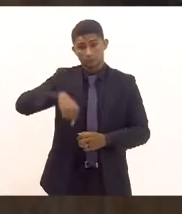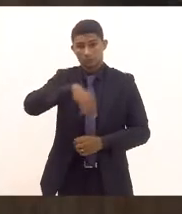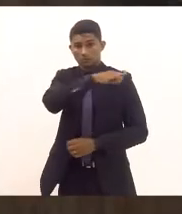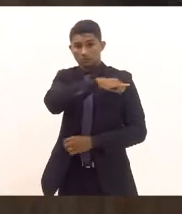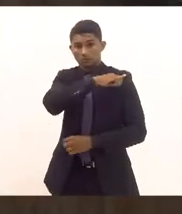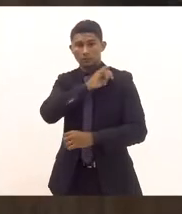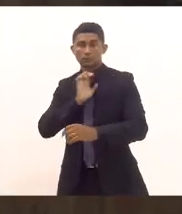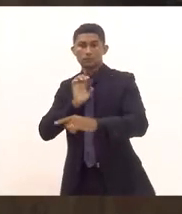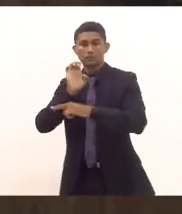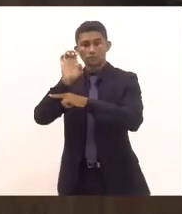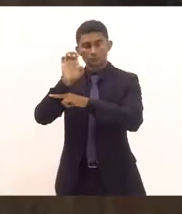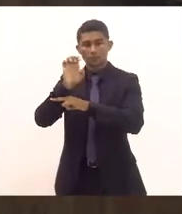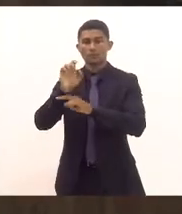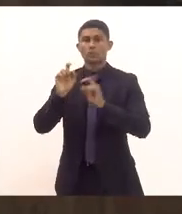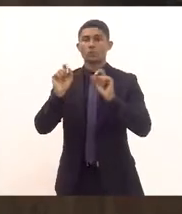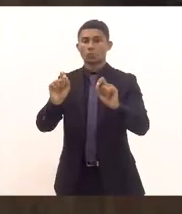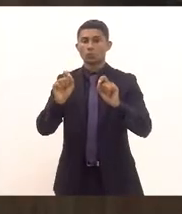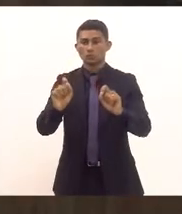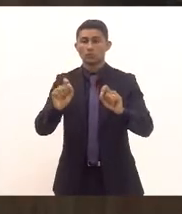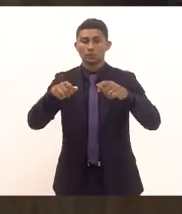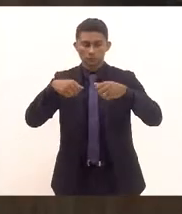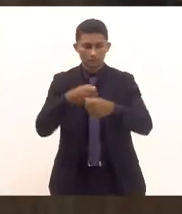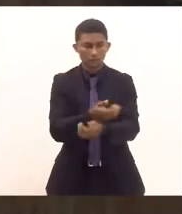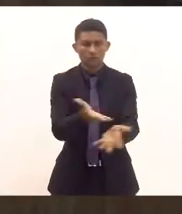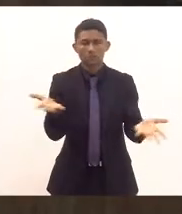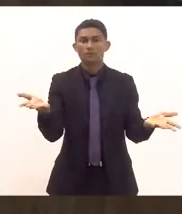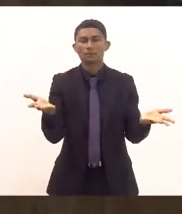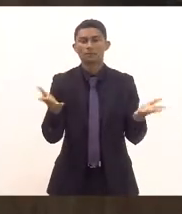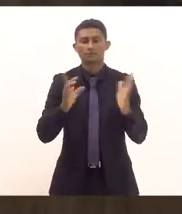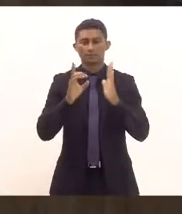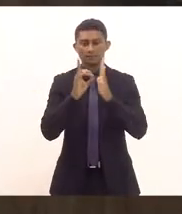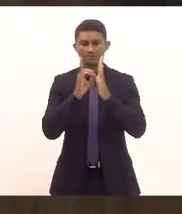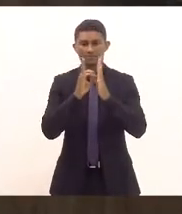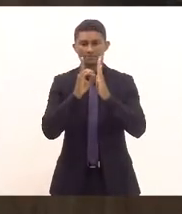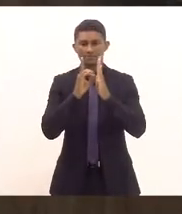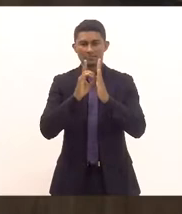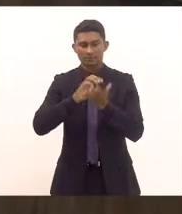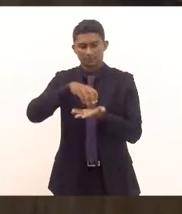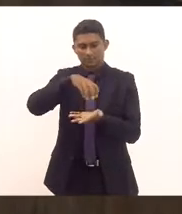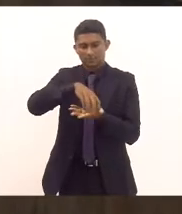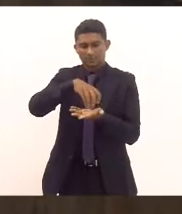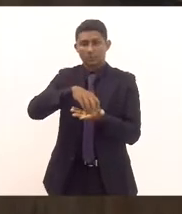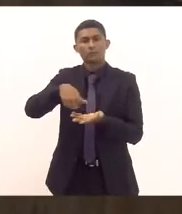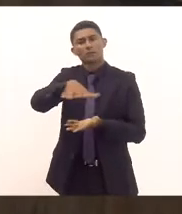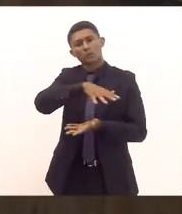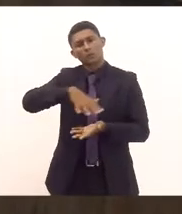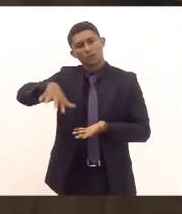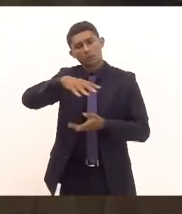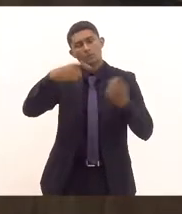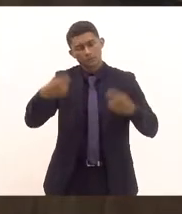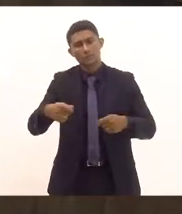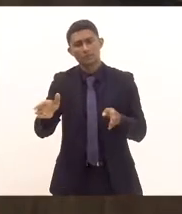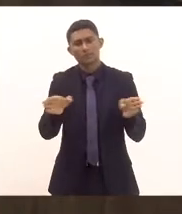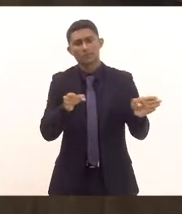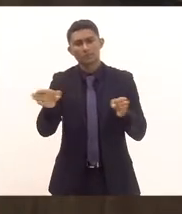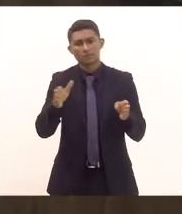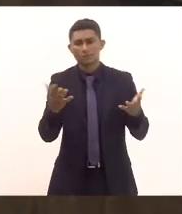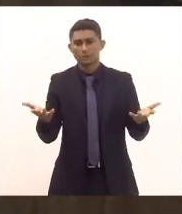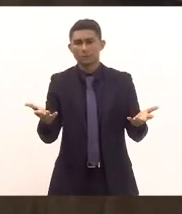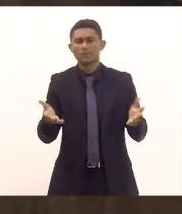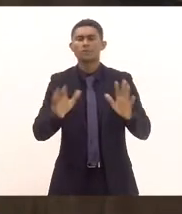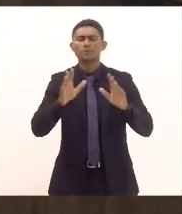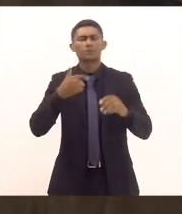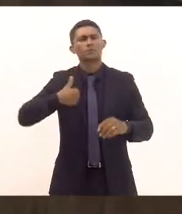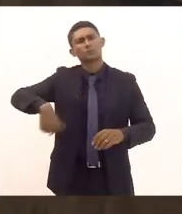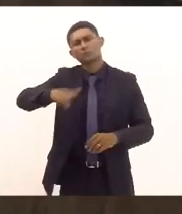estado do Rio de Janeiro distribuído especialmente pelo Detran e todo mundo tem acesso e deve ter acesso só quando